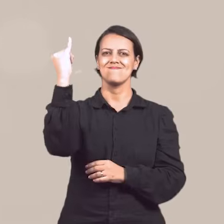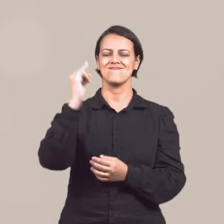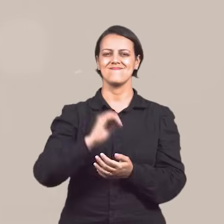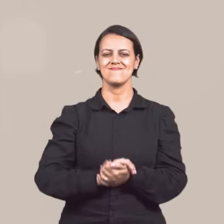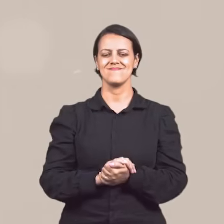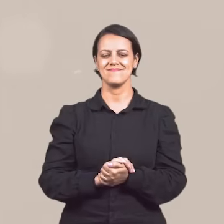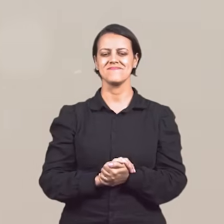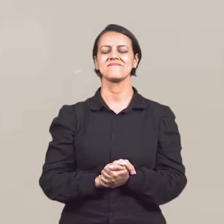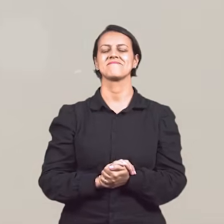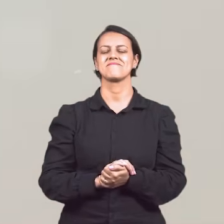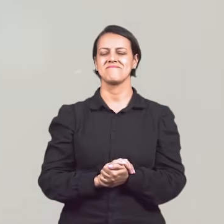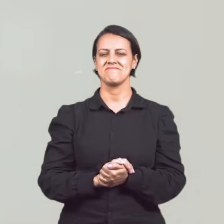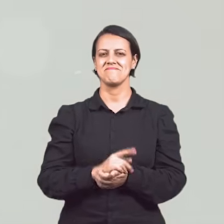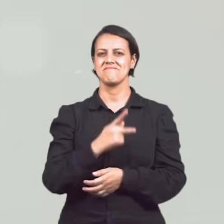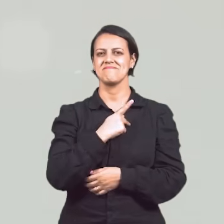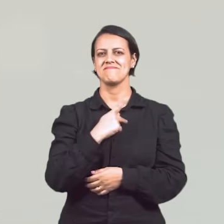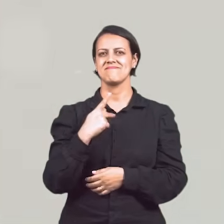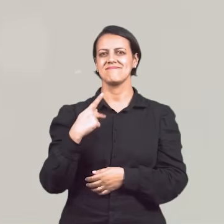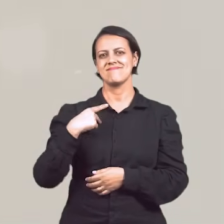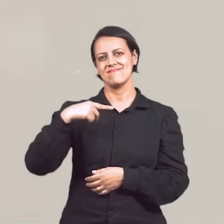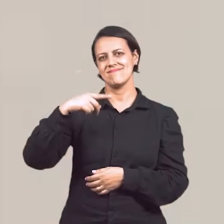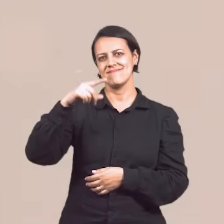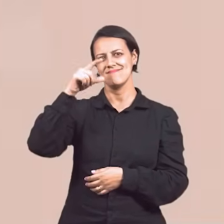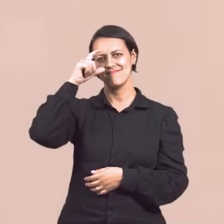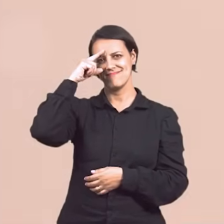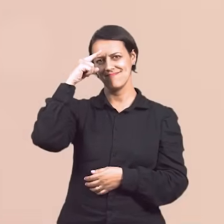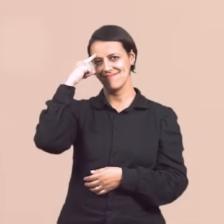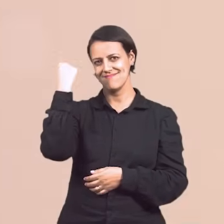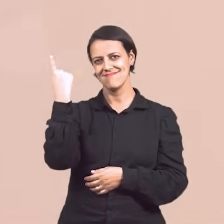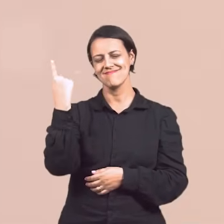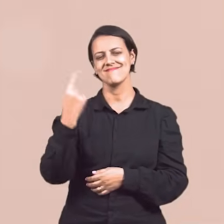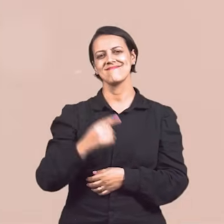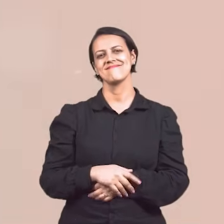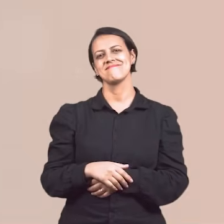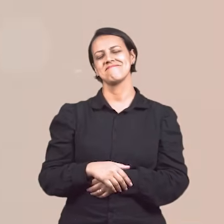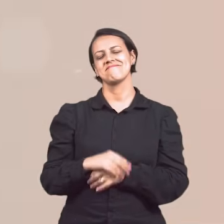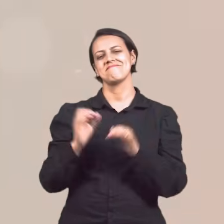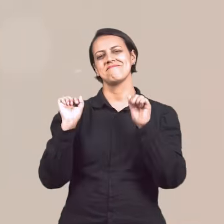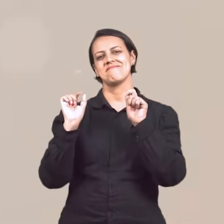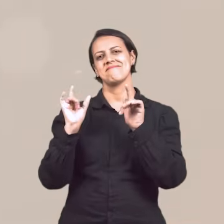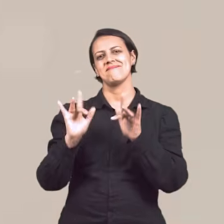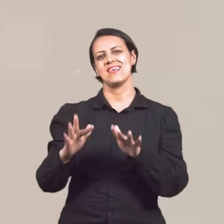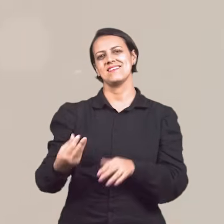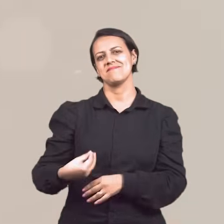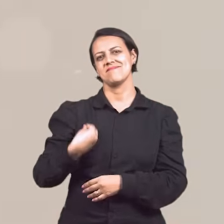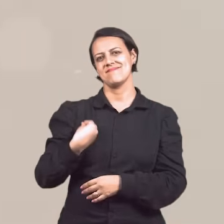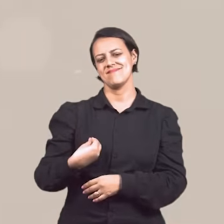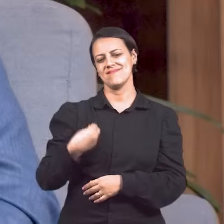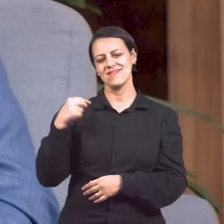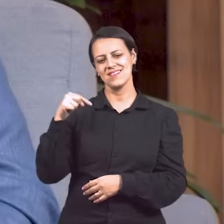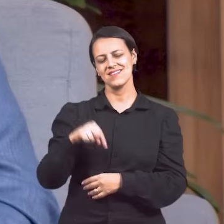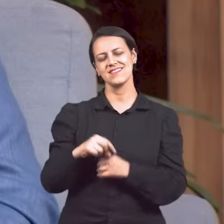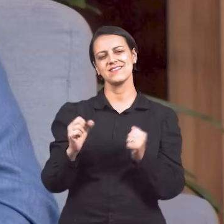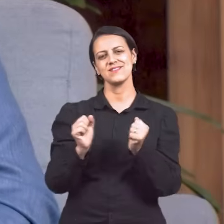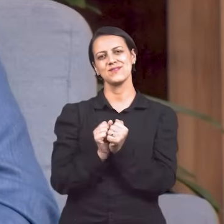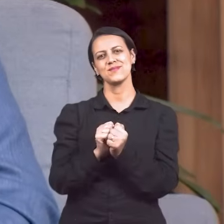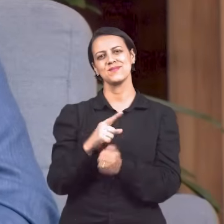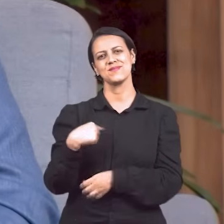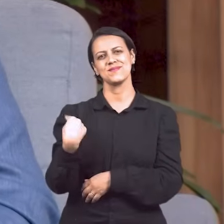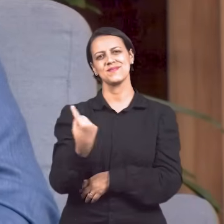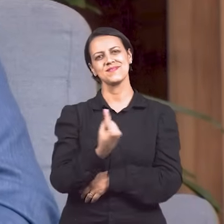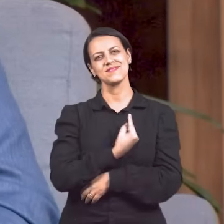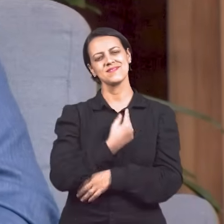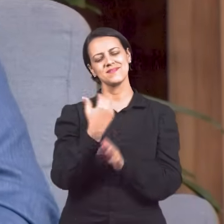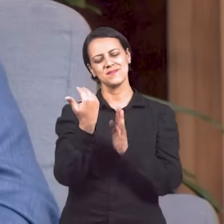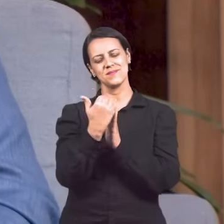a todos, Pai do Senhor, Pastor Abel, que o Senhor abençoe esse programa tão importante. Pastor